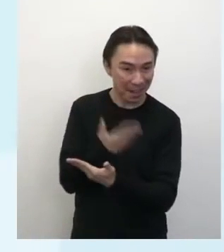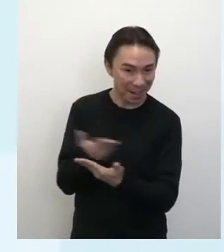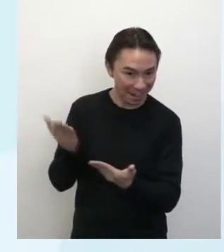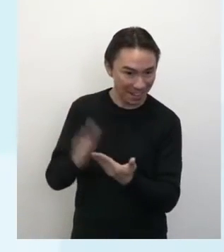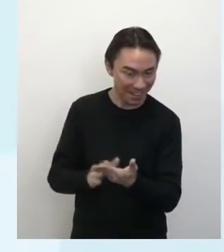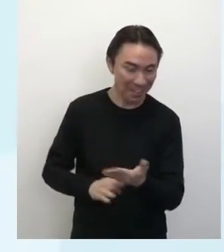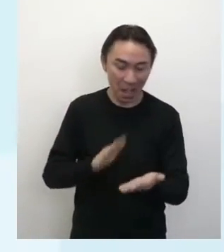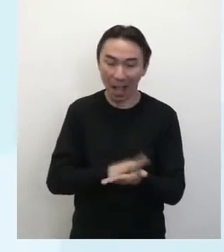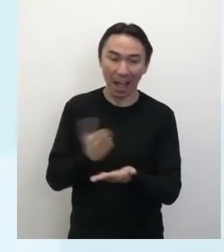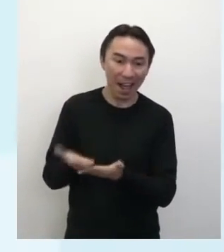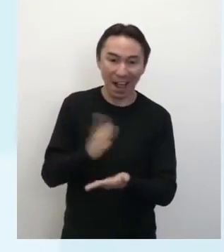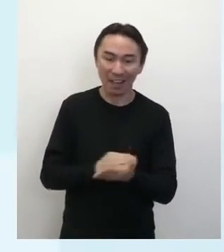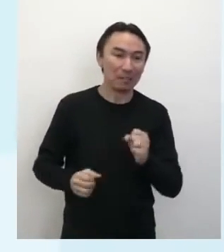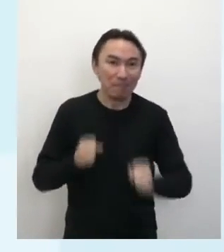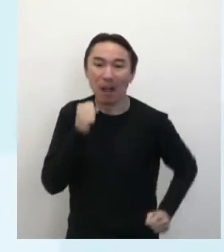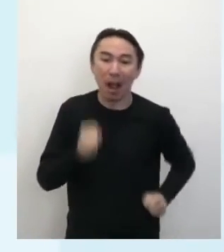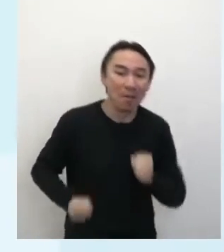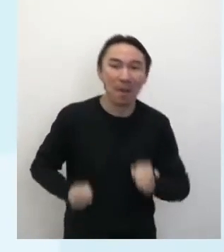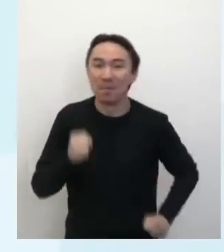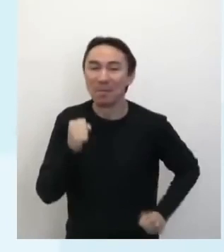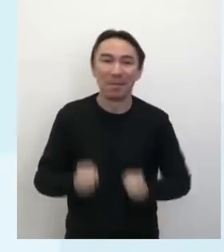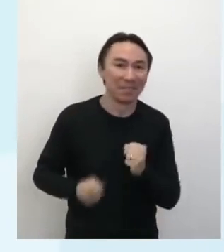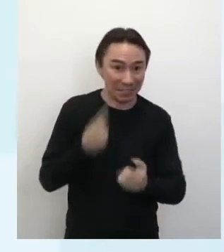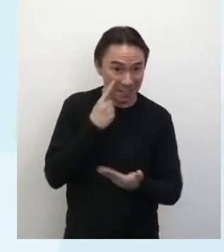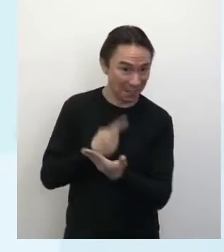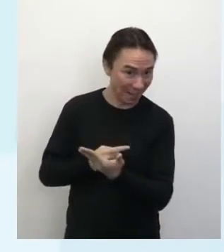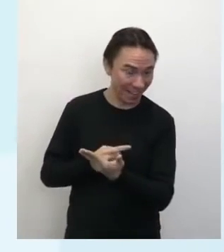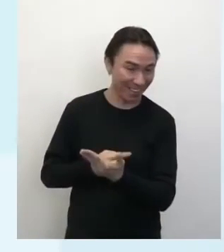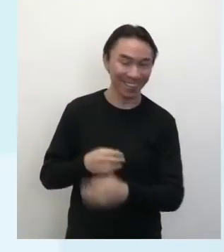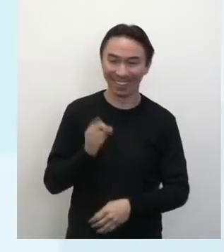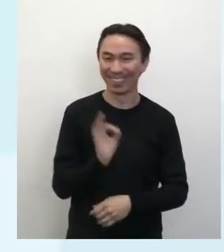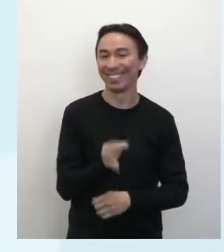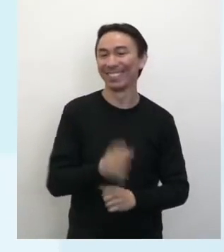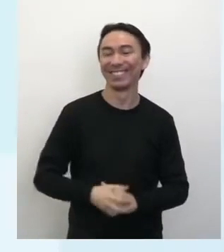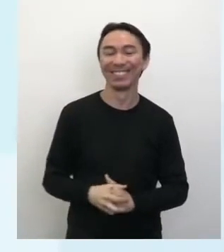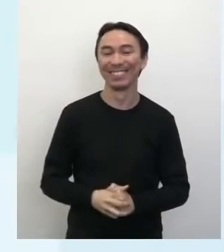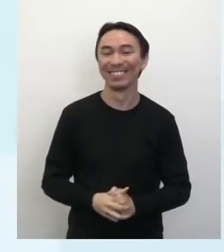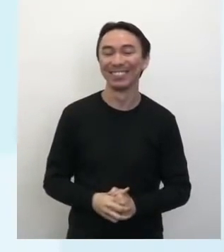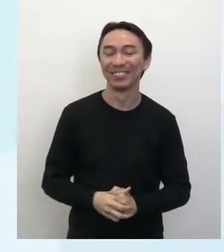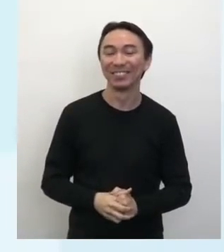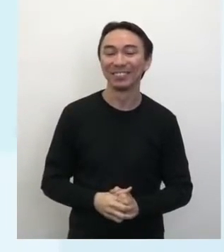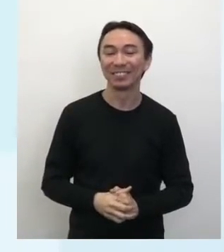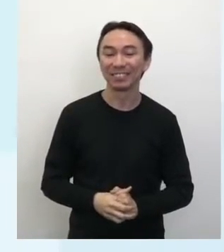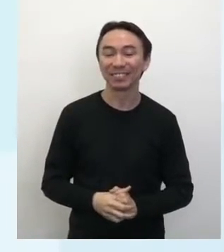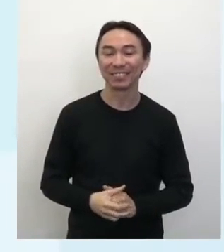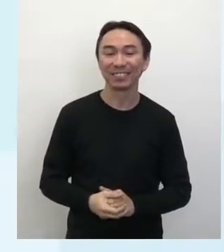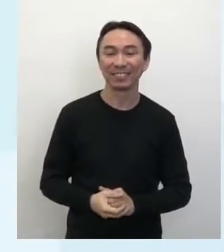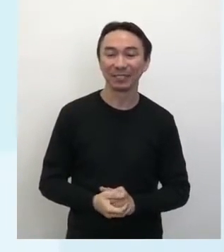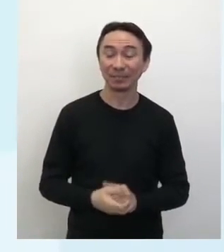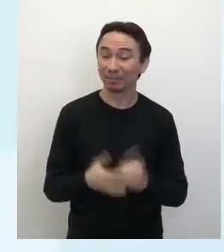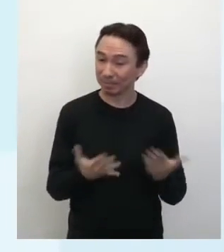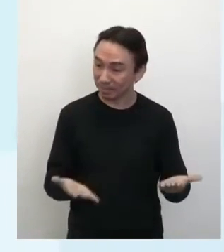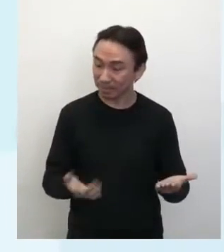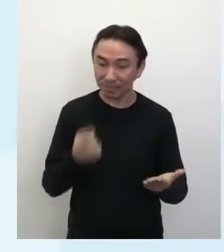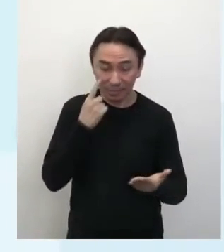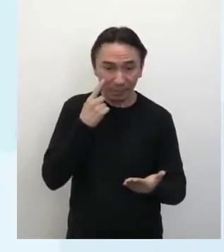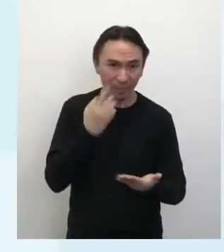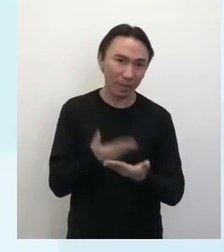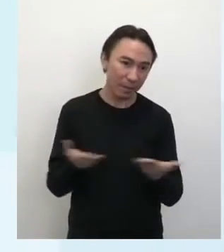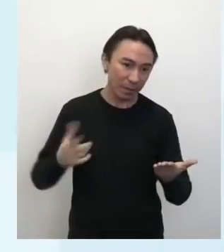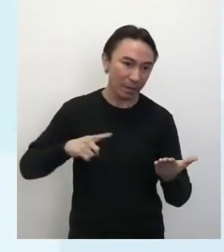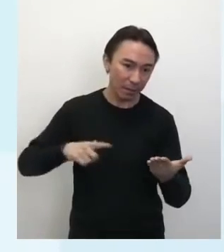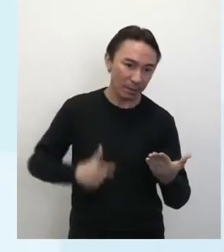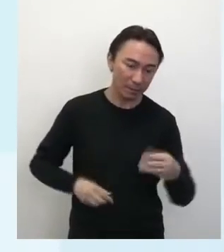lá, curtir. Muito bom, olha lá. É, isso aí. Olha só. Muito bem, então nesse caso desse terreno, a gente